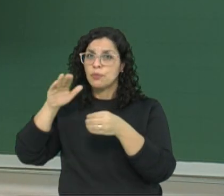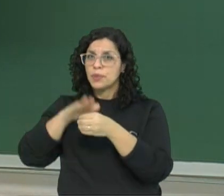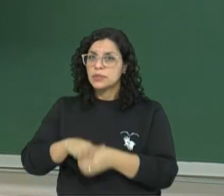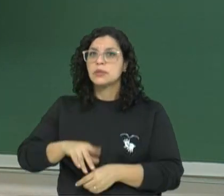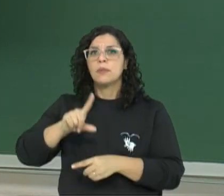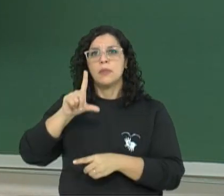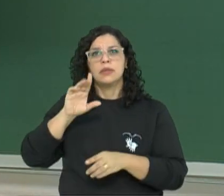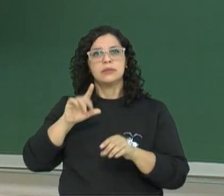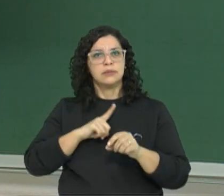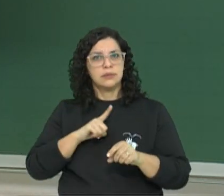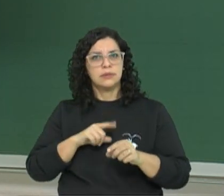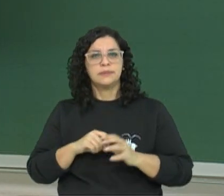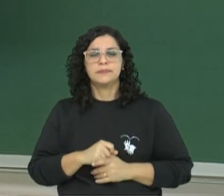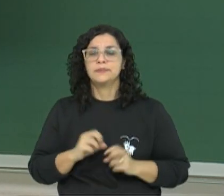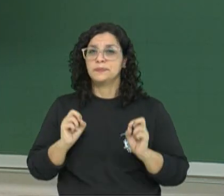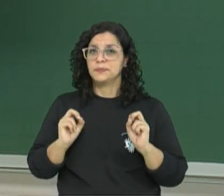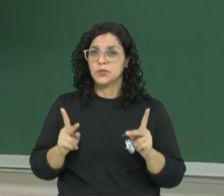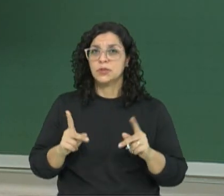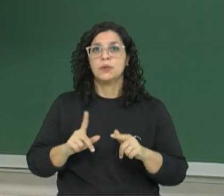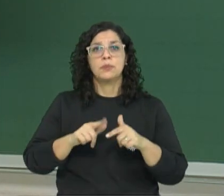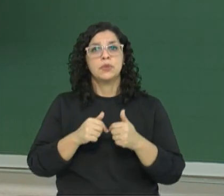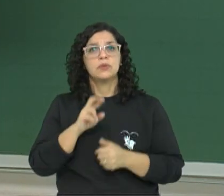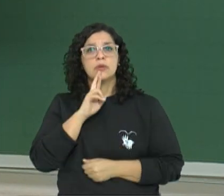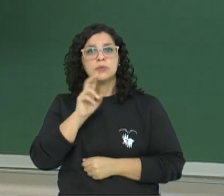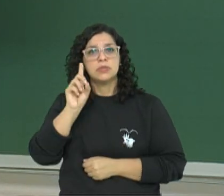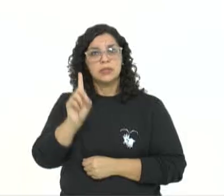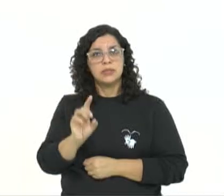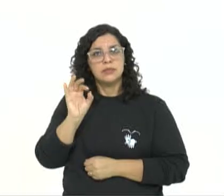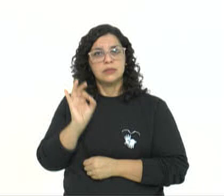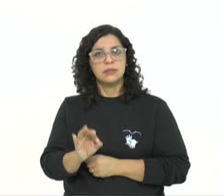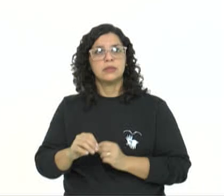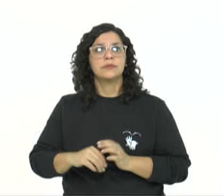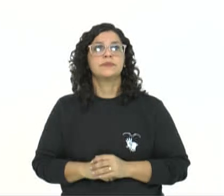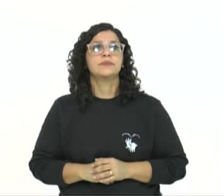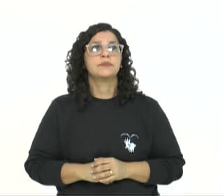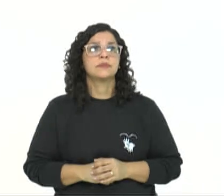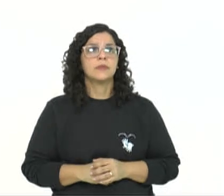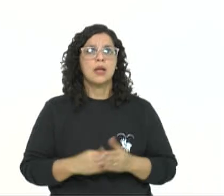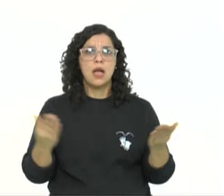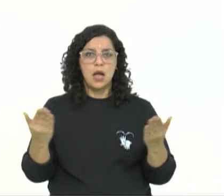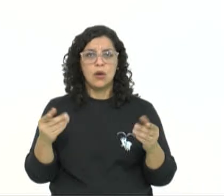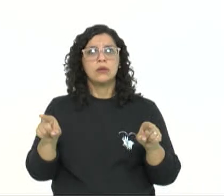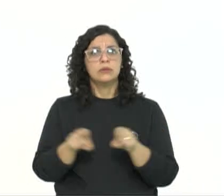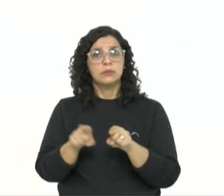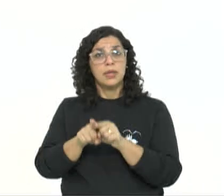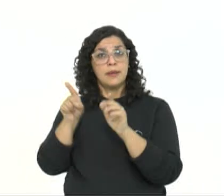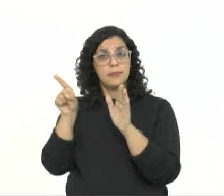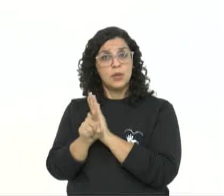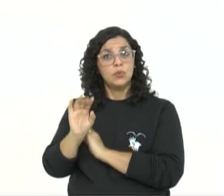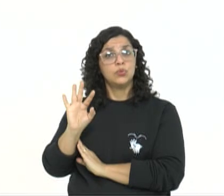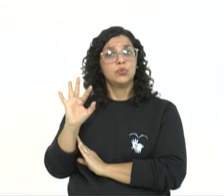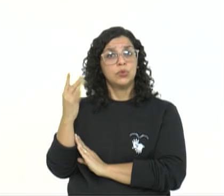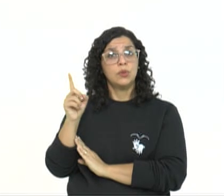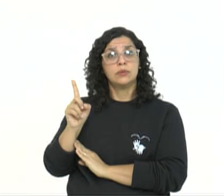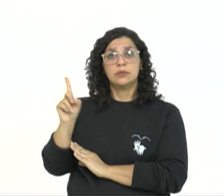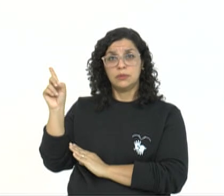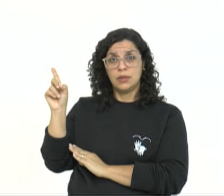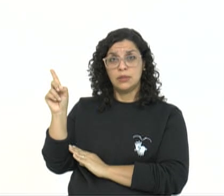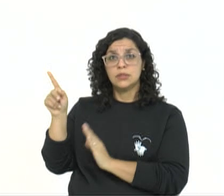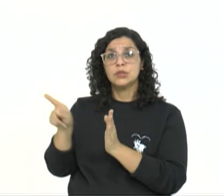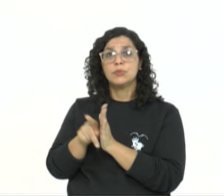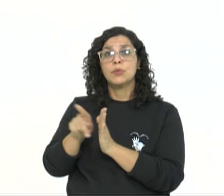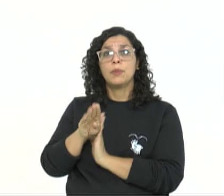maior. Ok? Então, alternativa D correta. Essa mesma questão acontece com as